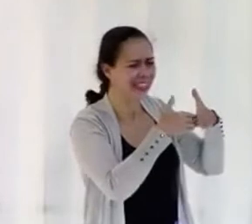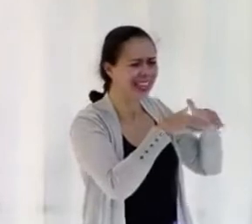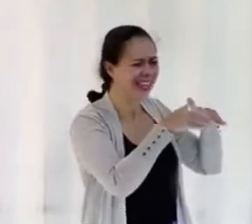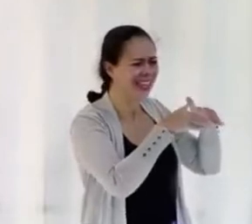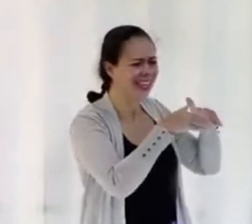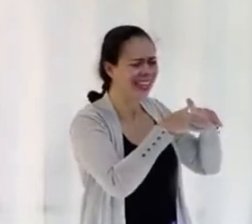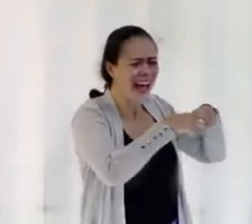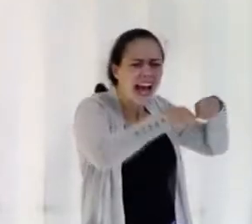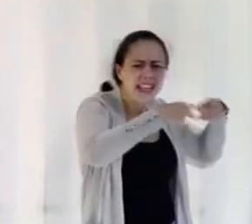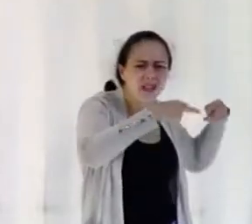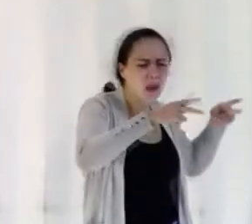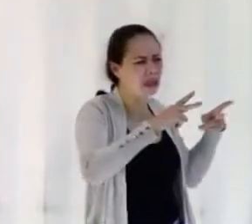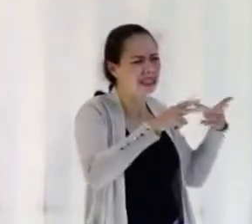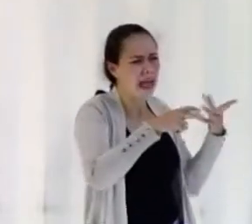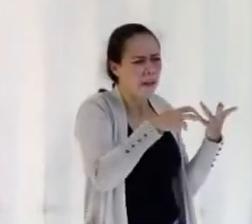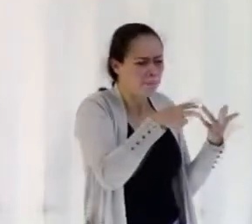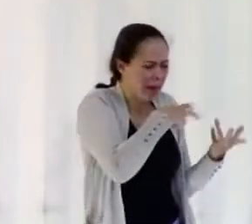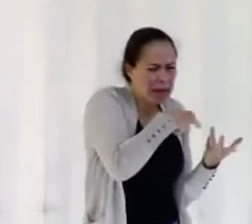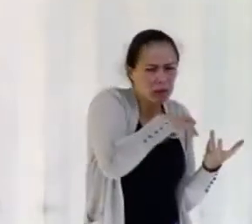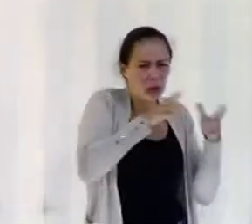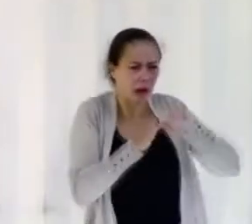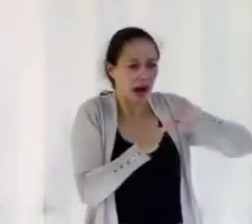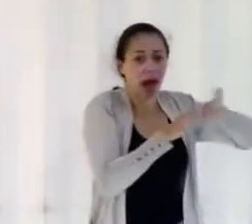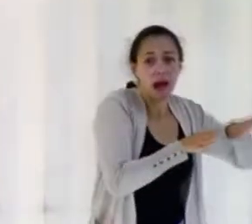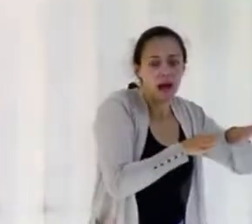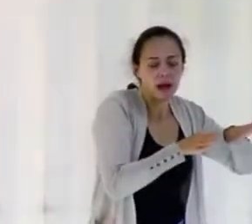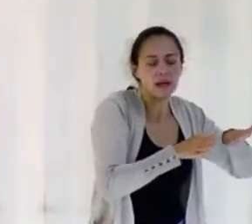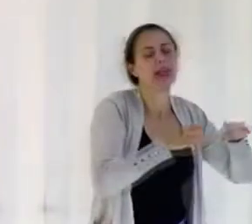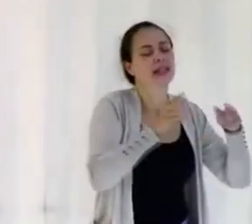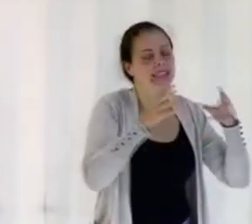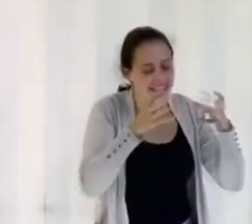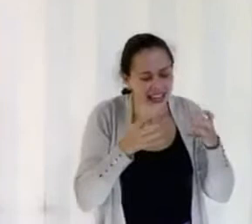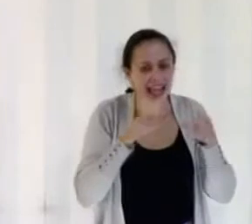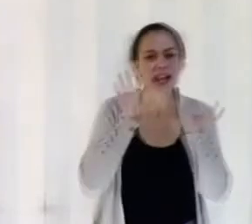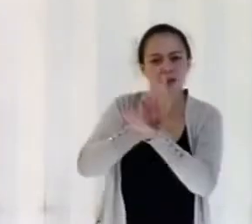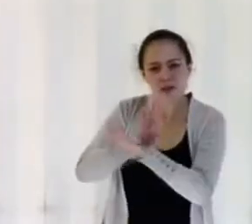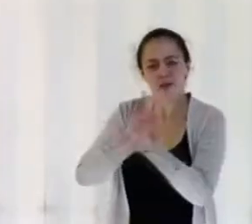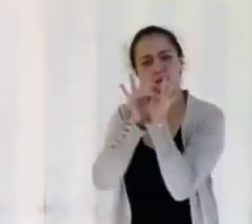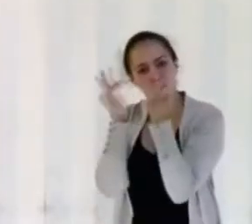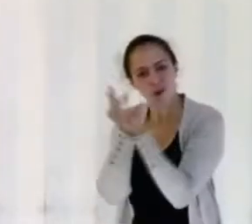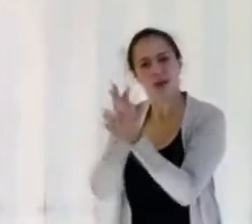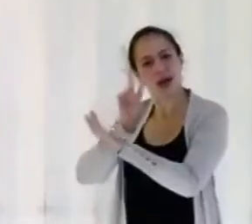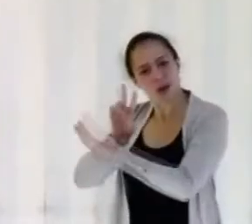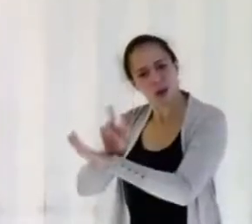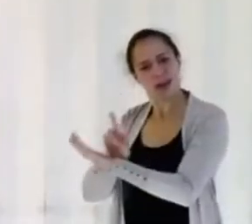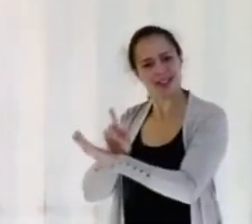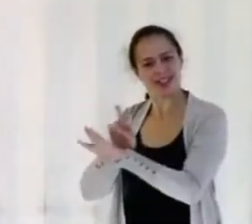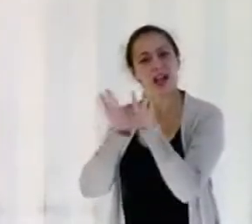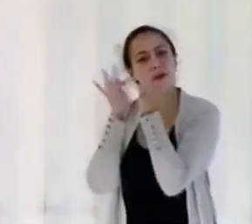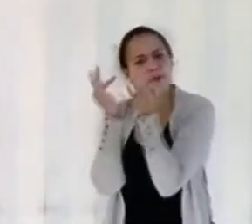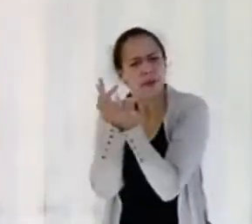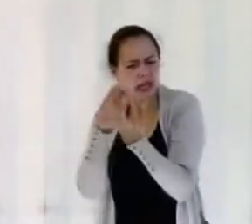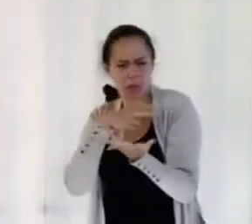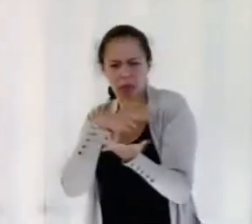mas da grande família da fé. E nós estamos nos preparando sempre, nos dedicando